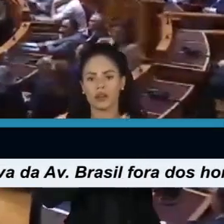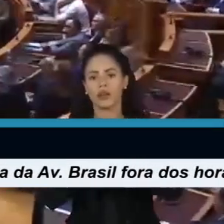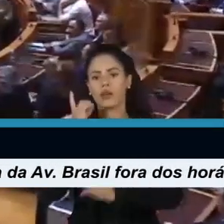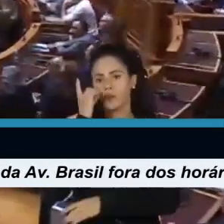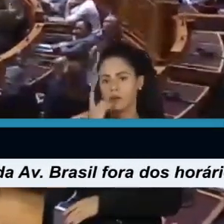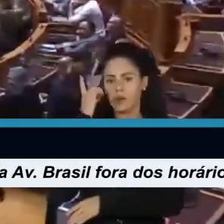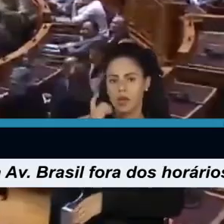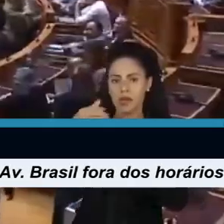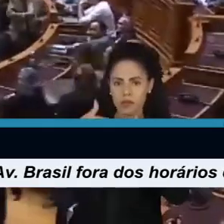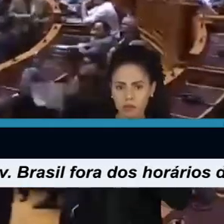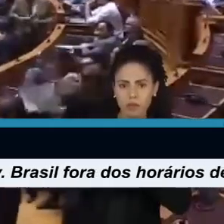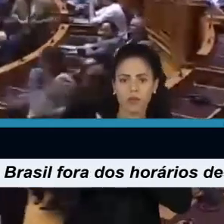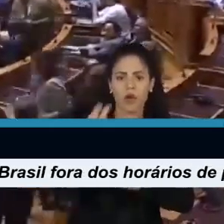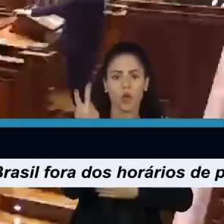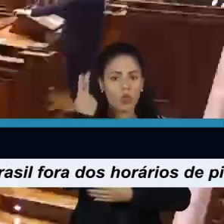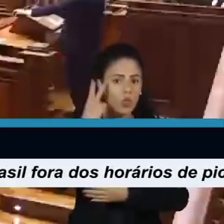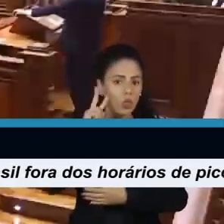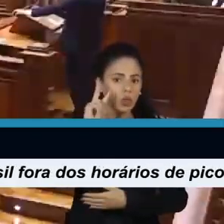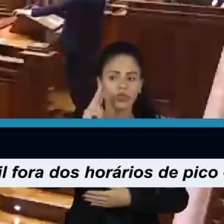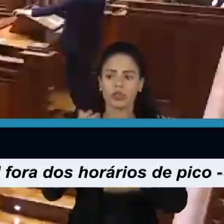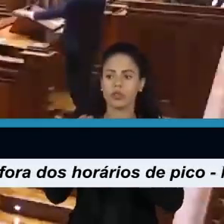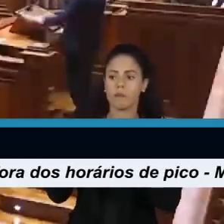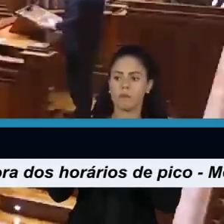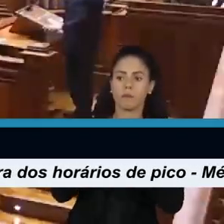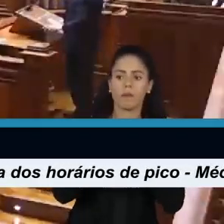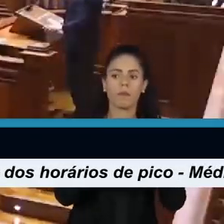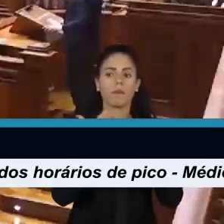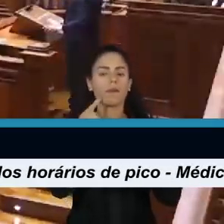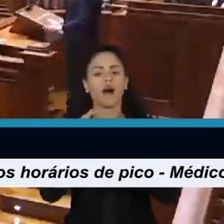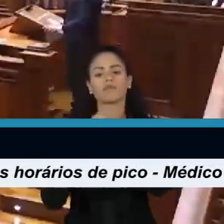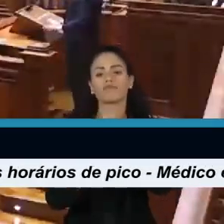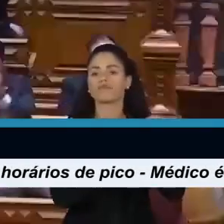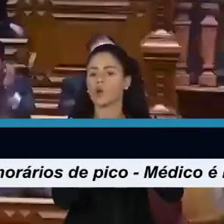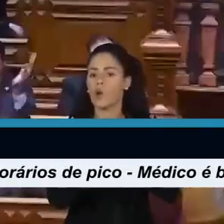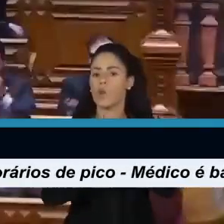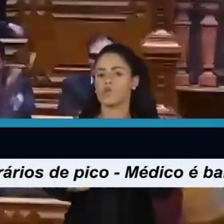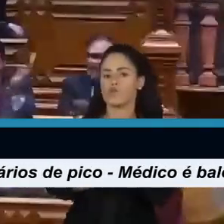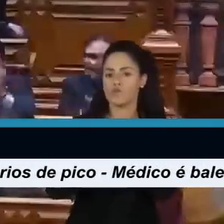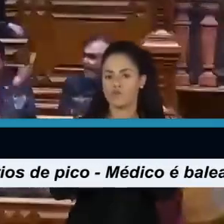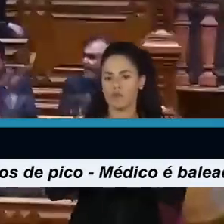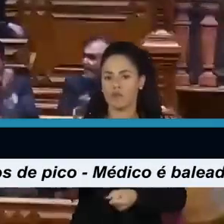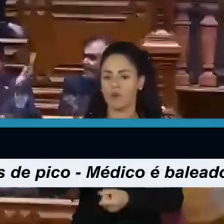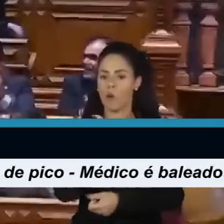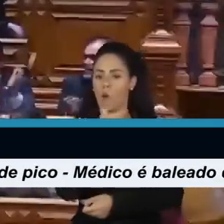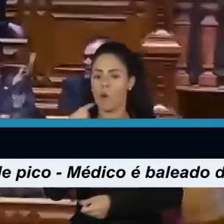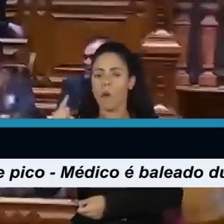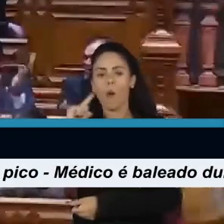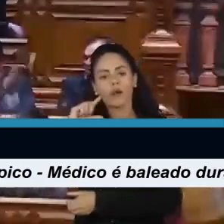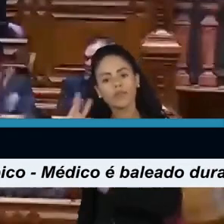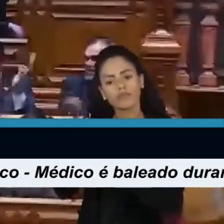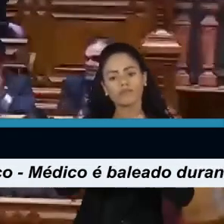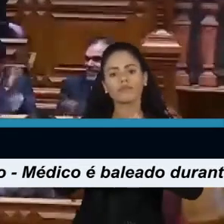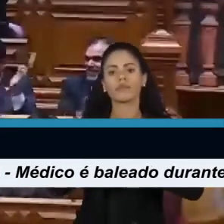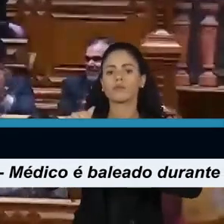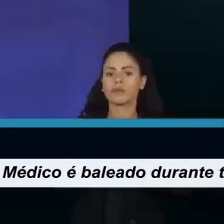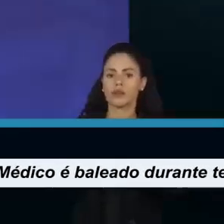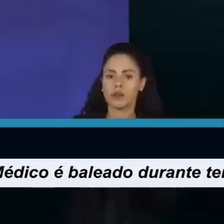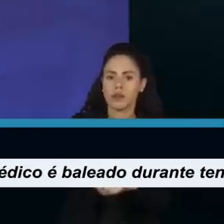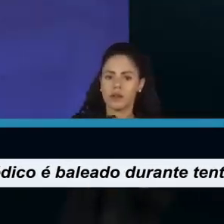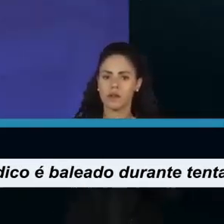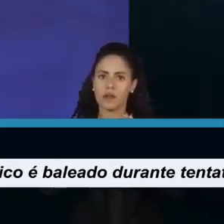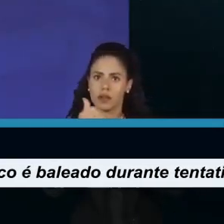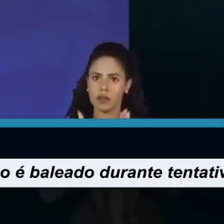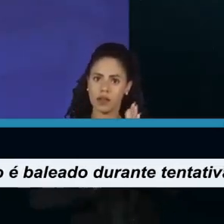nos próximos 2 dias. A coligação vai precisar de apoio de outras legendas para a aprovação das reformas.